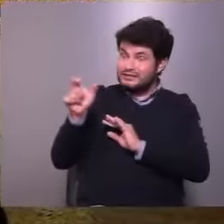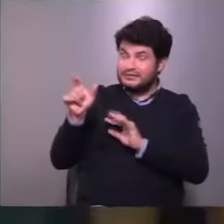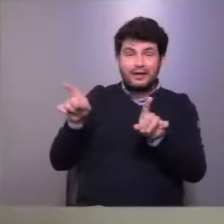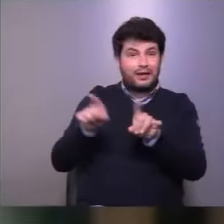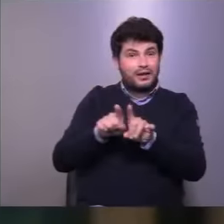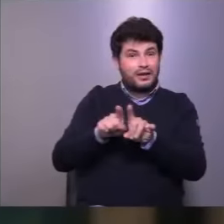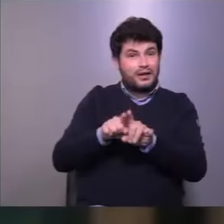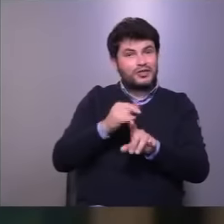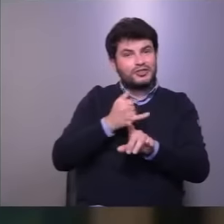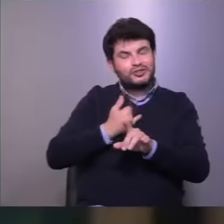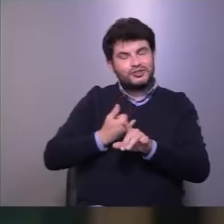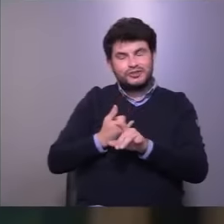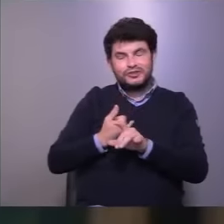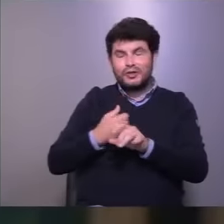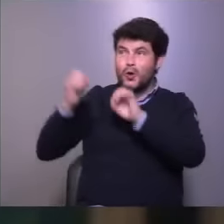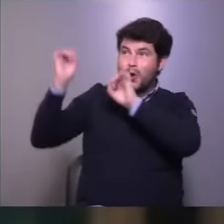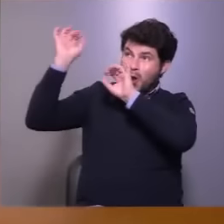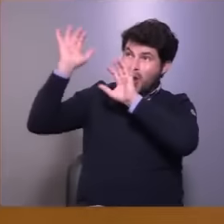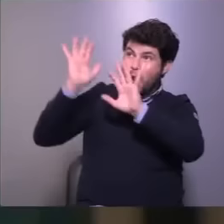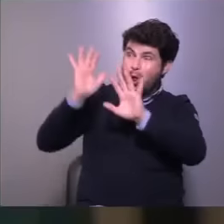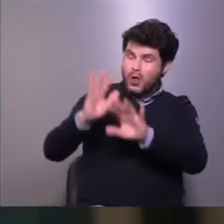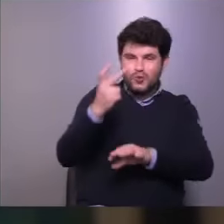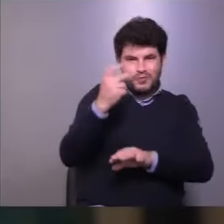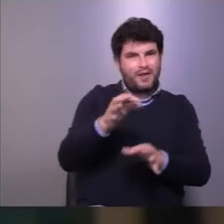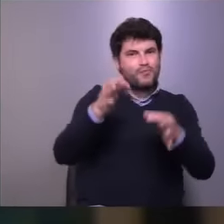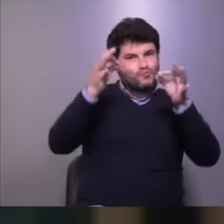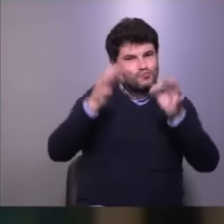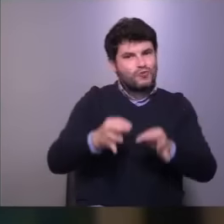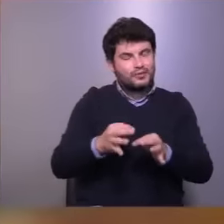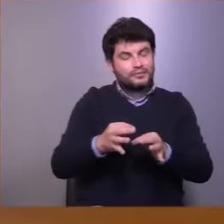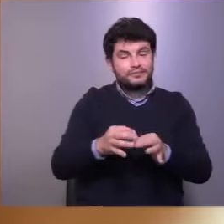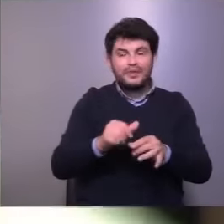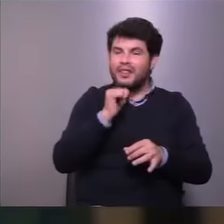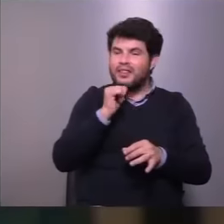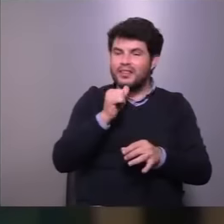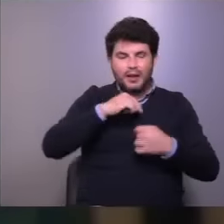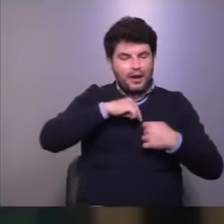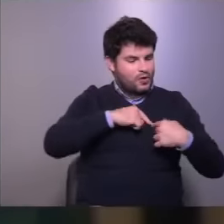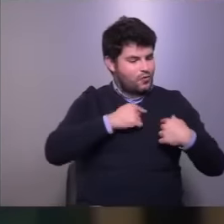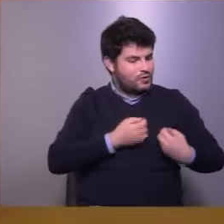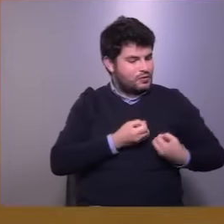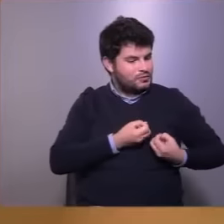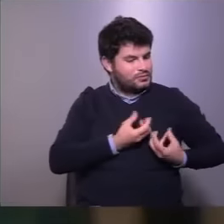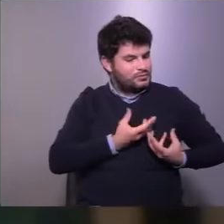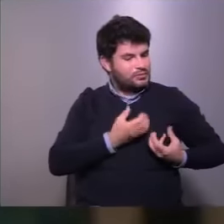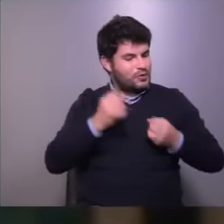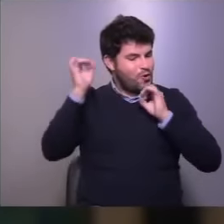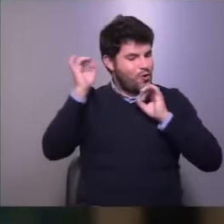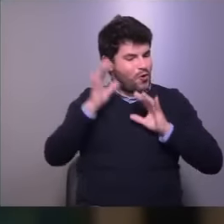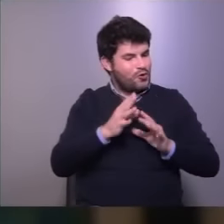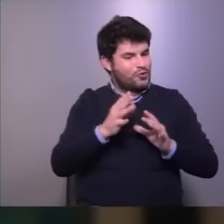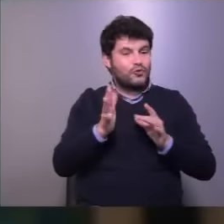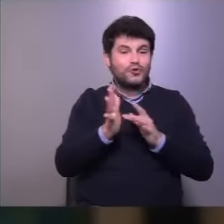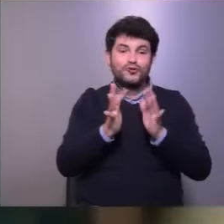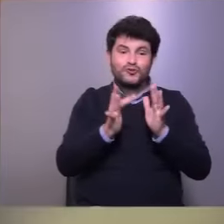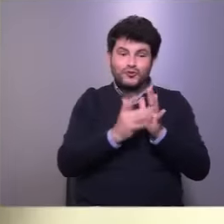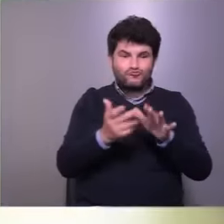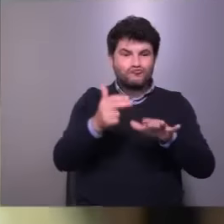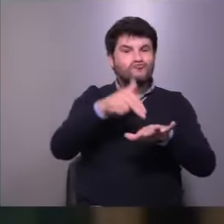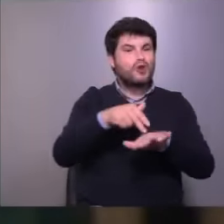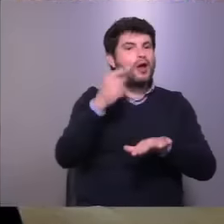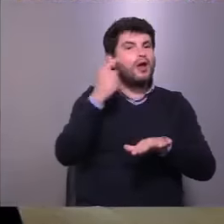Caminhamos na escuridão. Nossa Senhora, aquela que, como nenhuma outra criatura, deixou em si resplandecer a luz da